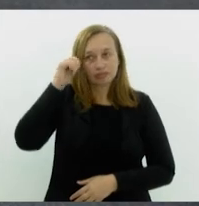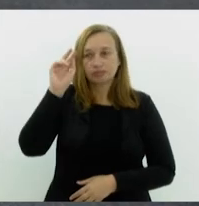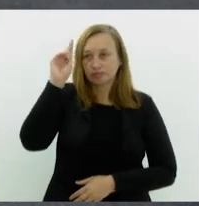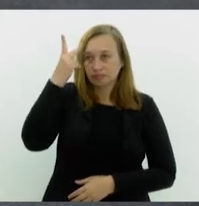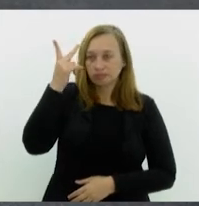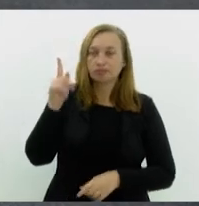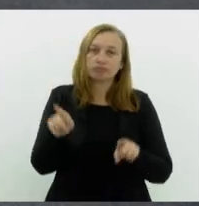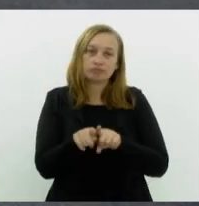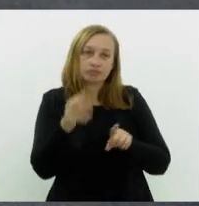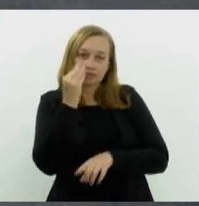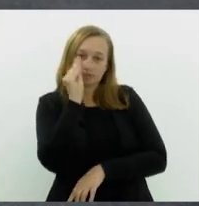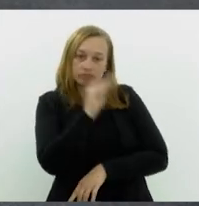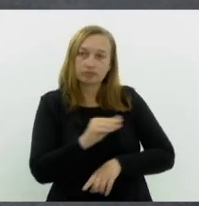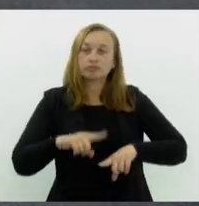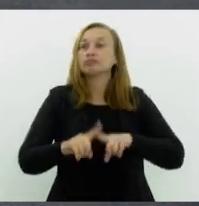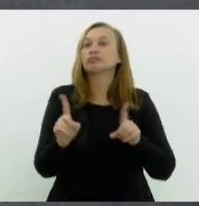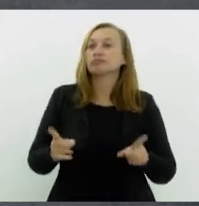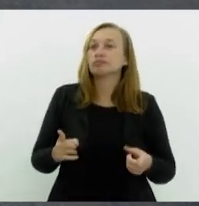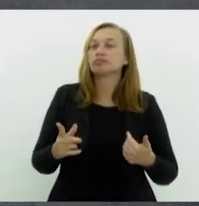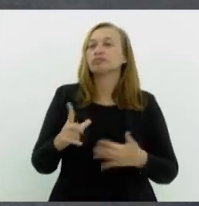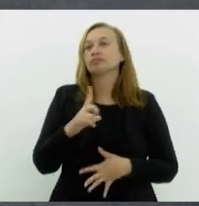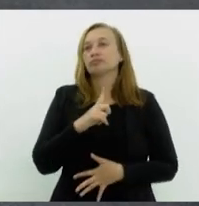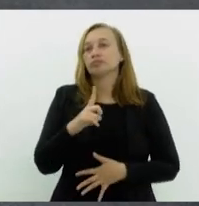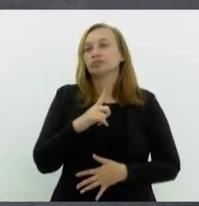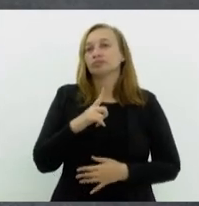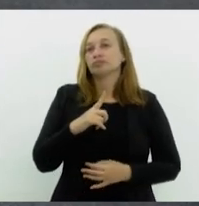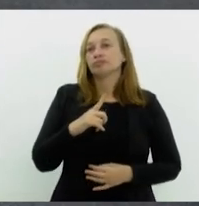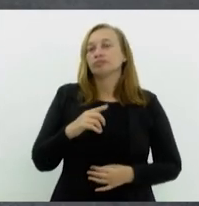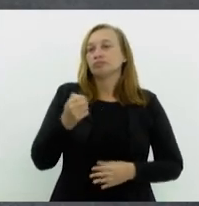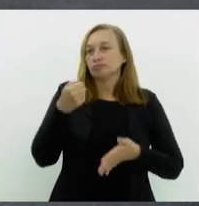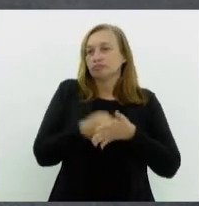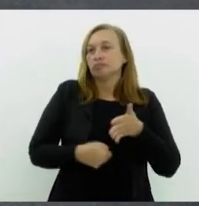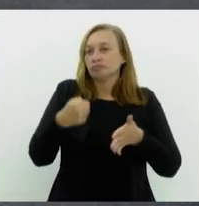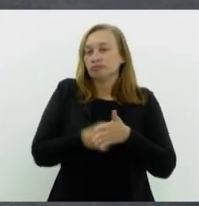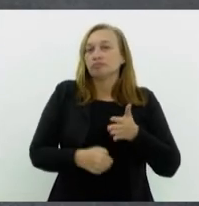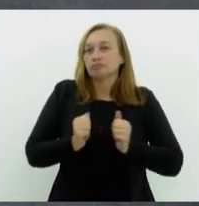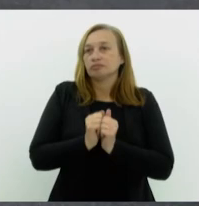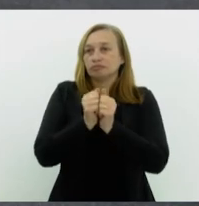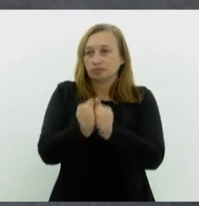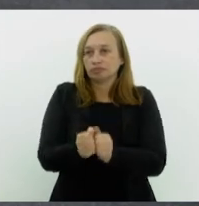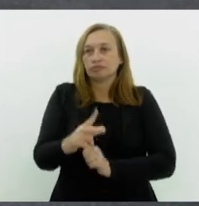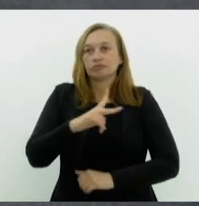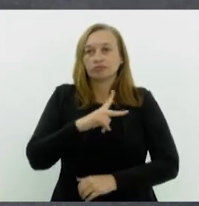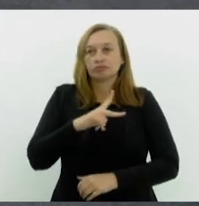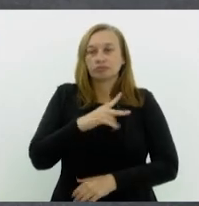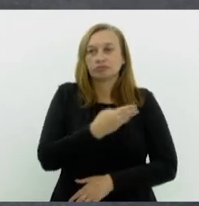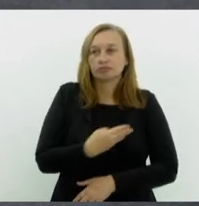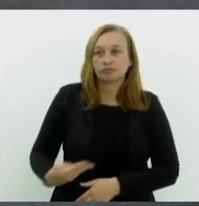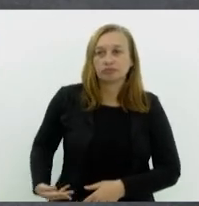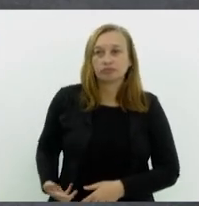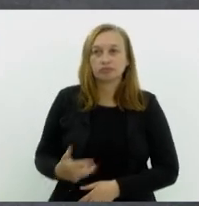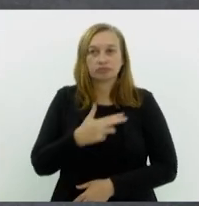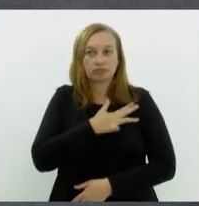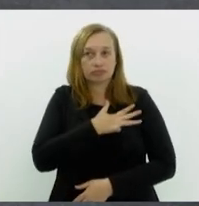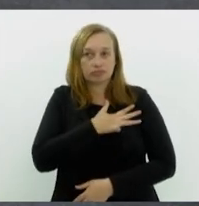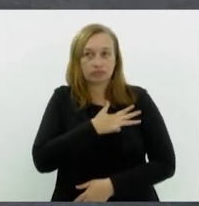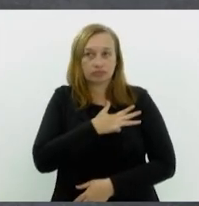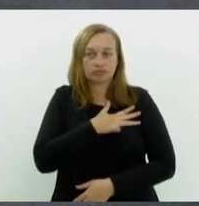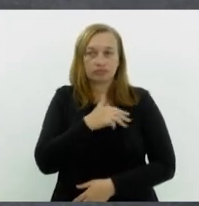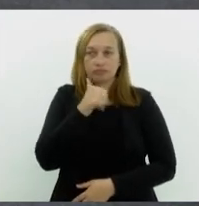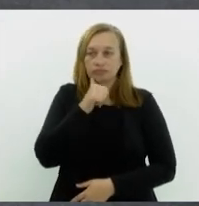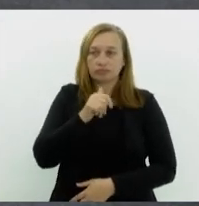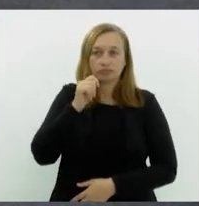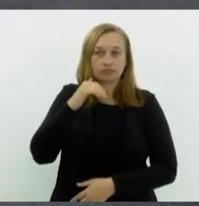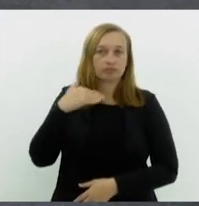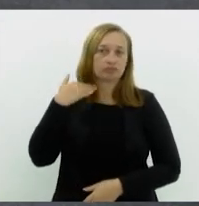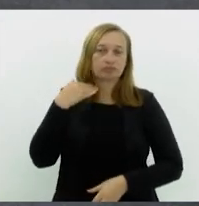foram negadas. Então, a gente teve aí uma luta junto ao próprio governo Lula, onde as juristas negras